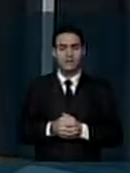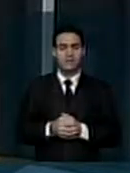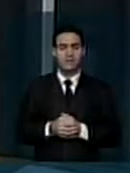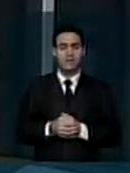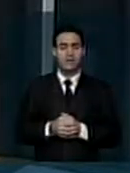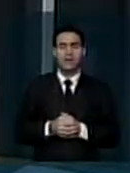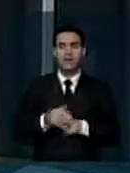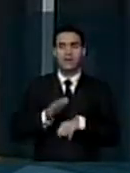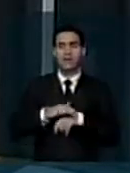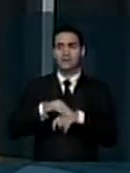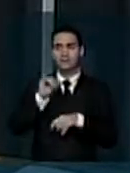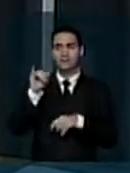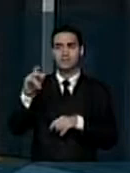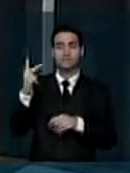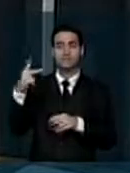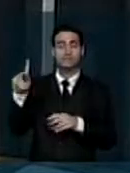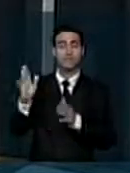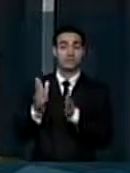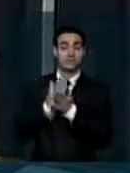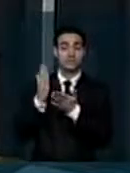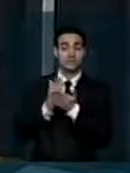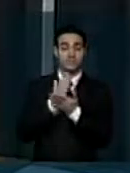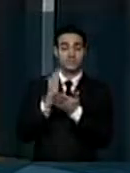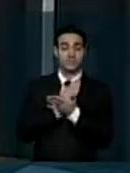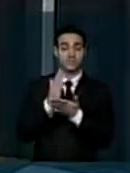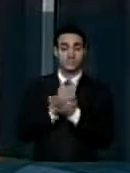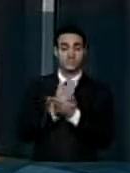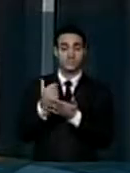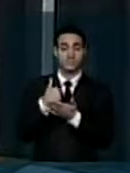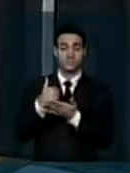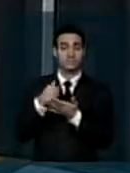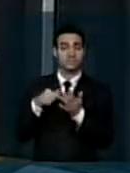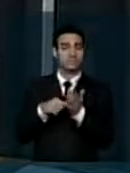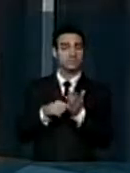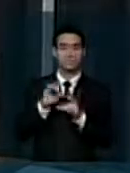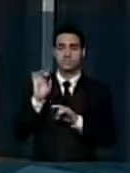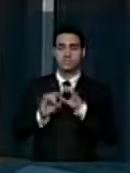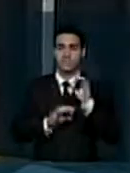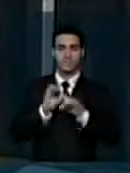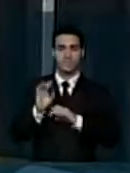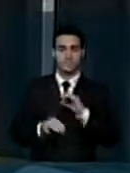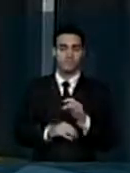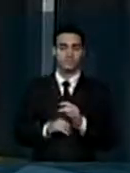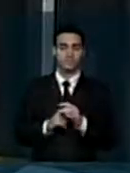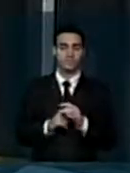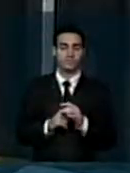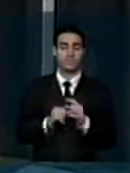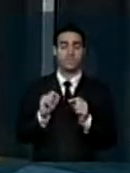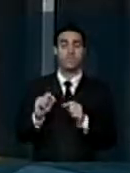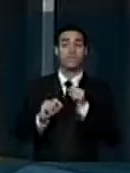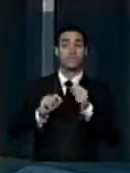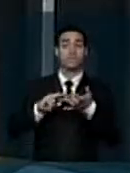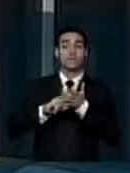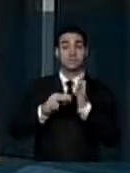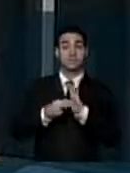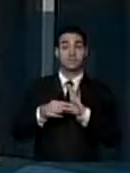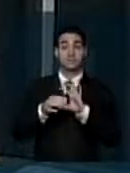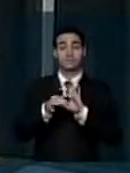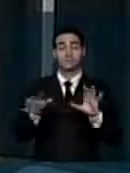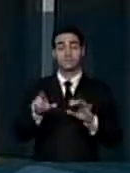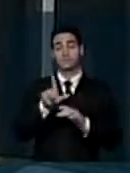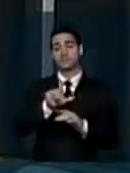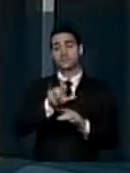seus livros para mim são preciosos, e o conceito de liberdade, a visão